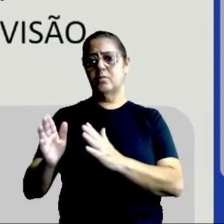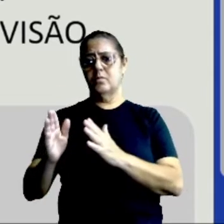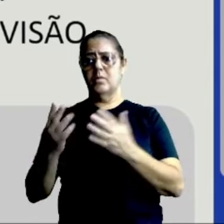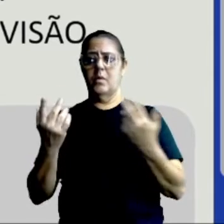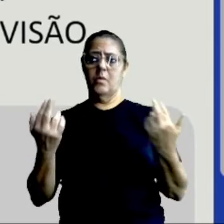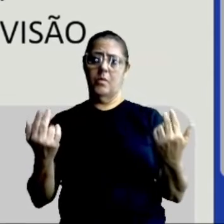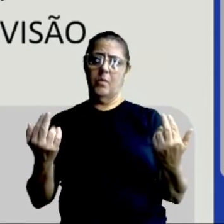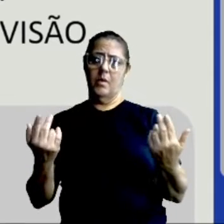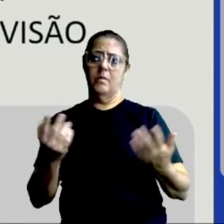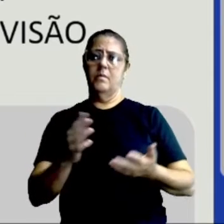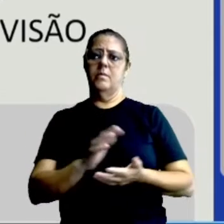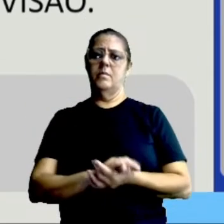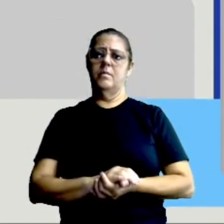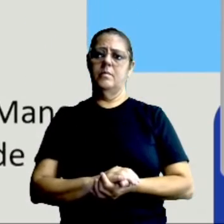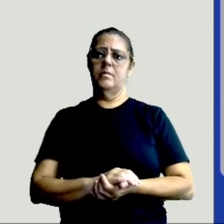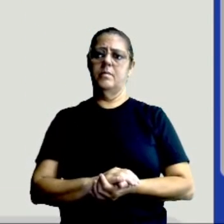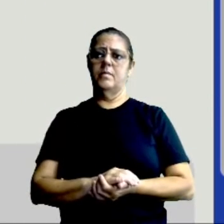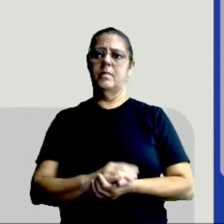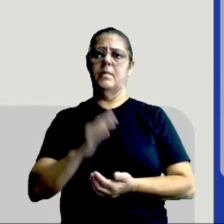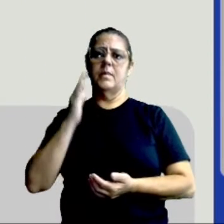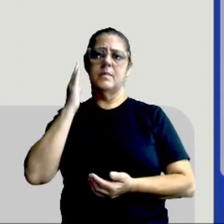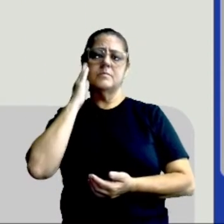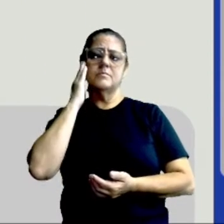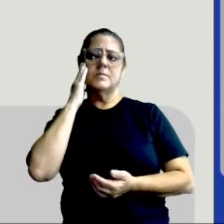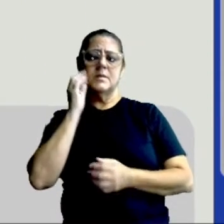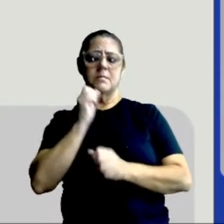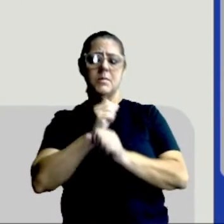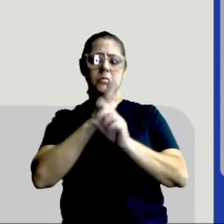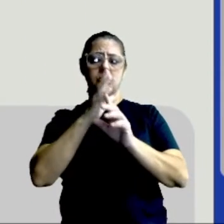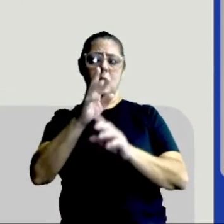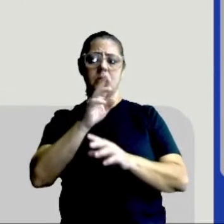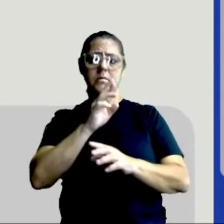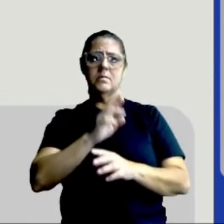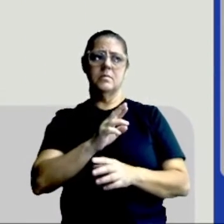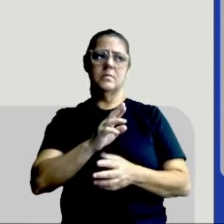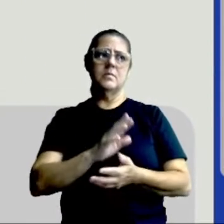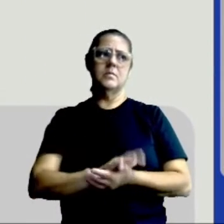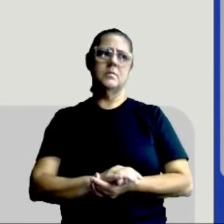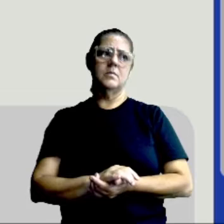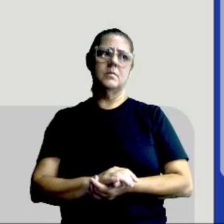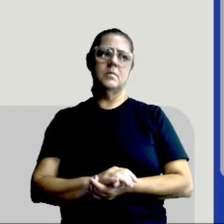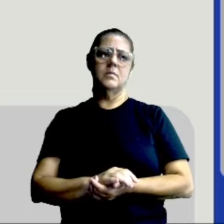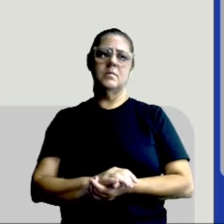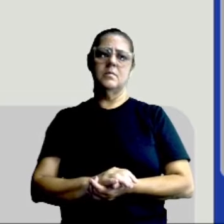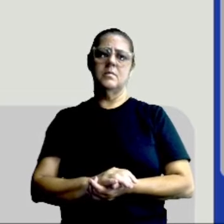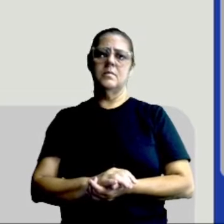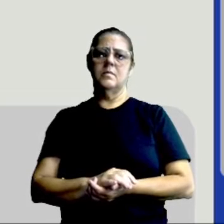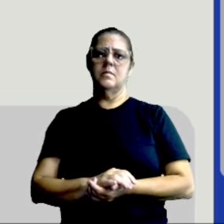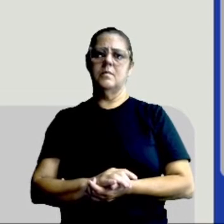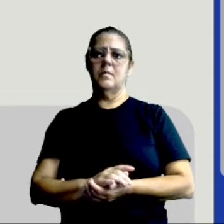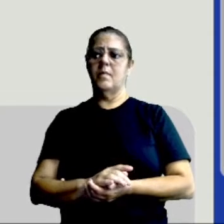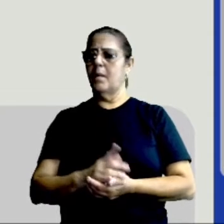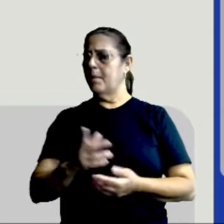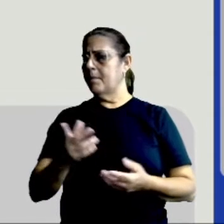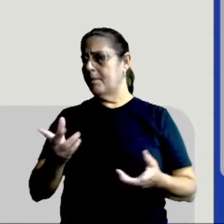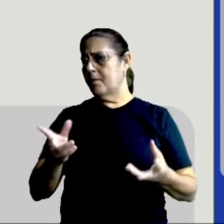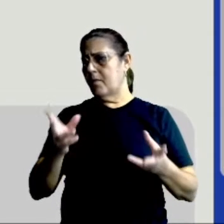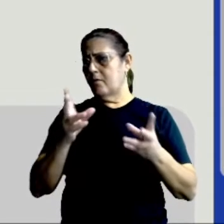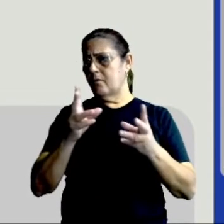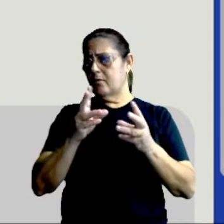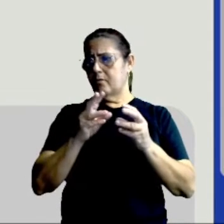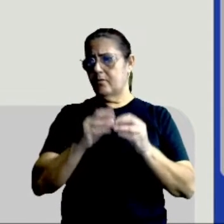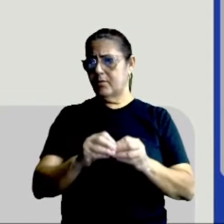fazer igualzinho do outro, que é para que a gente não altere o resultado, tá bom? E aí, para a gente fechar